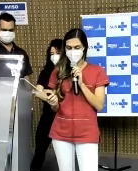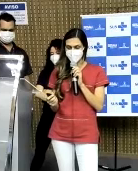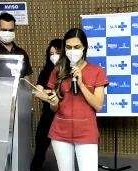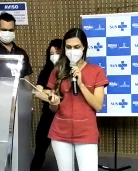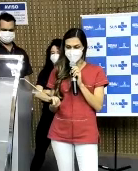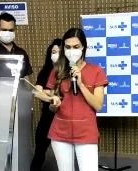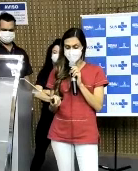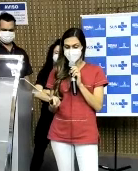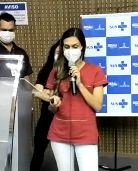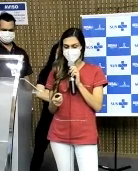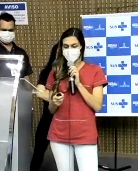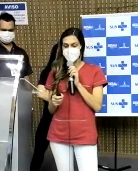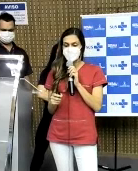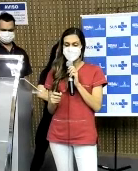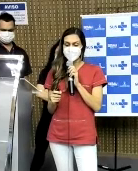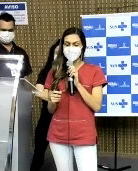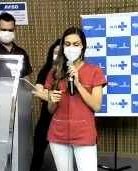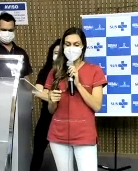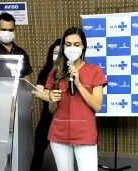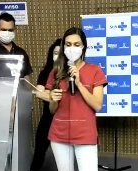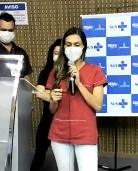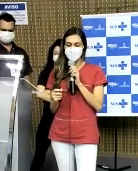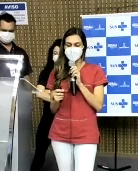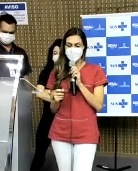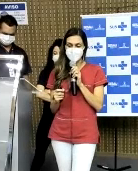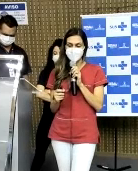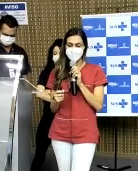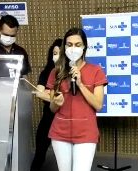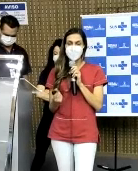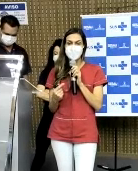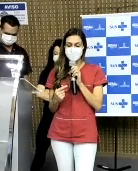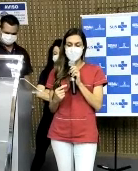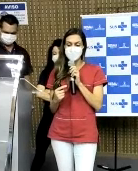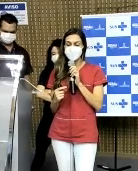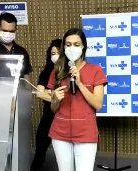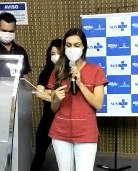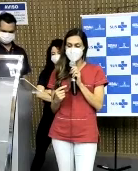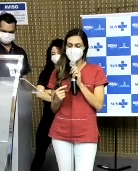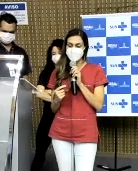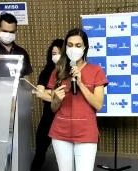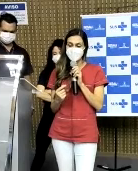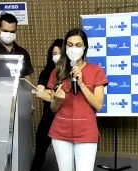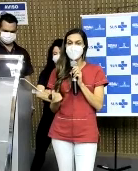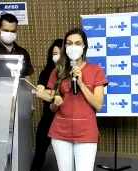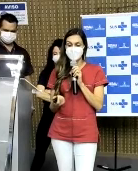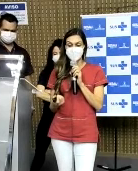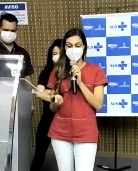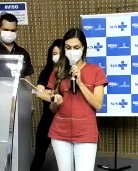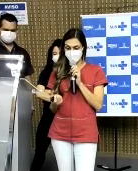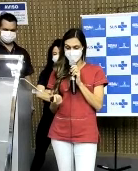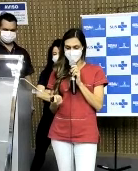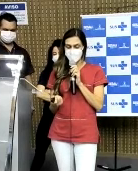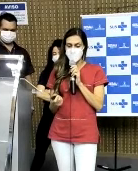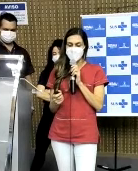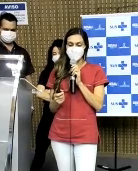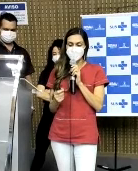Entende-se, né? Pelas estatísticas. Consulta de enfermagem em diabetes, 1,8 em 2020, 0,9 em